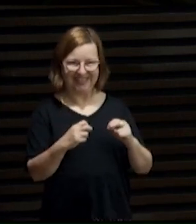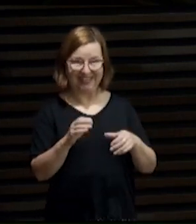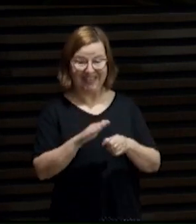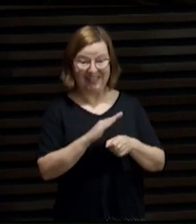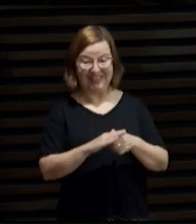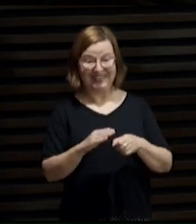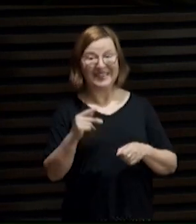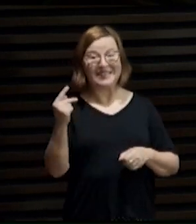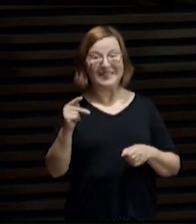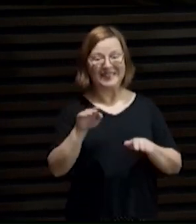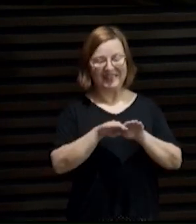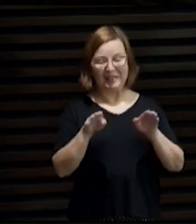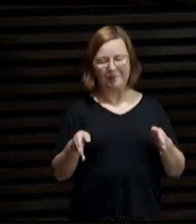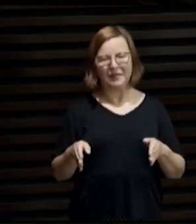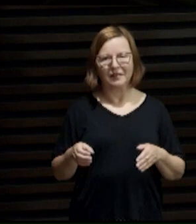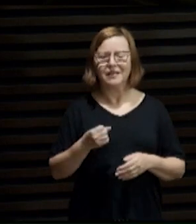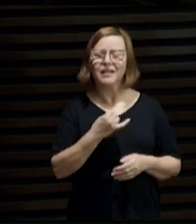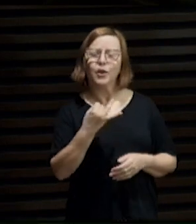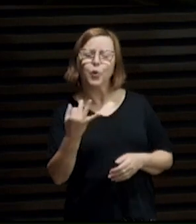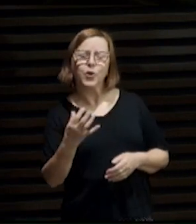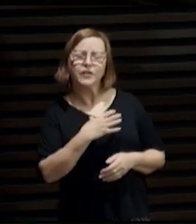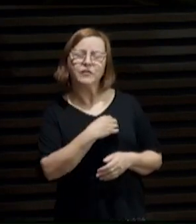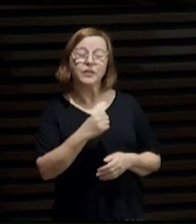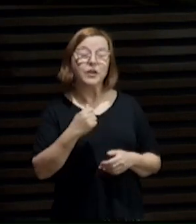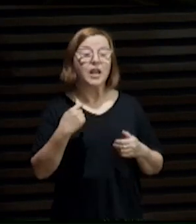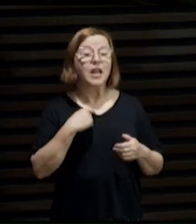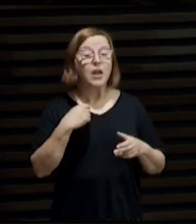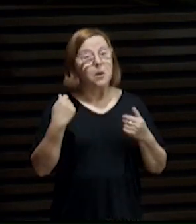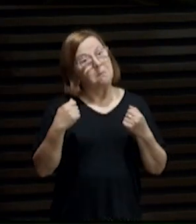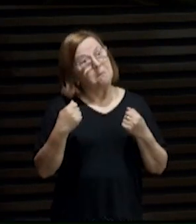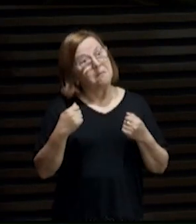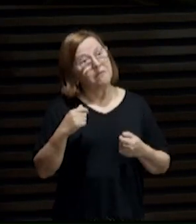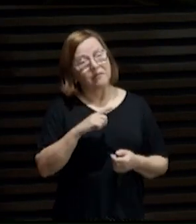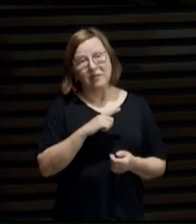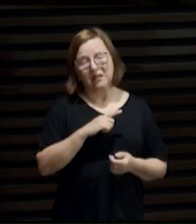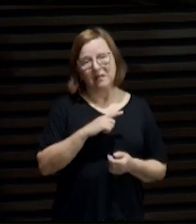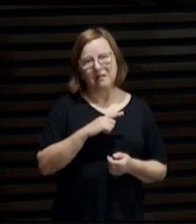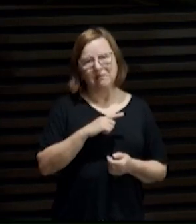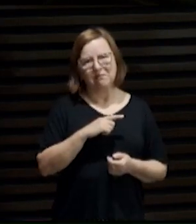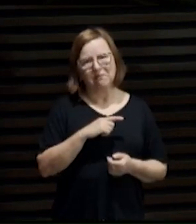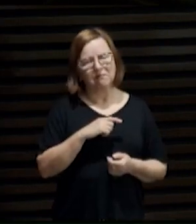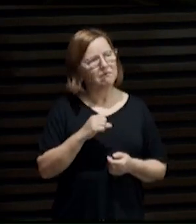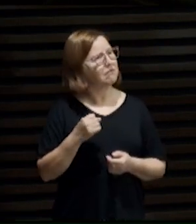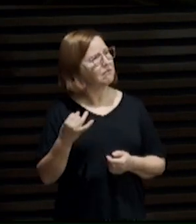mesa. Quantos filhos eu devo ter? Aí a pergunta é, quantos filhos? Qual é o tamanho da sua